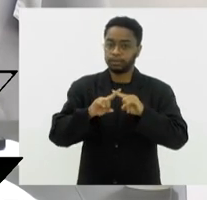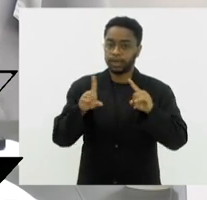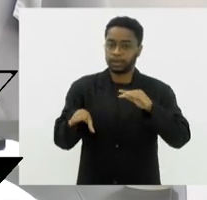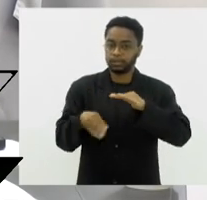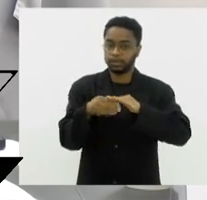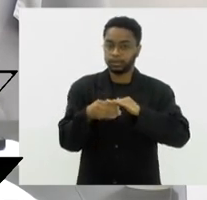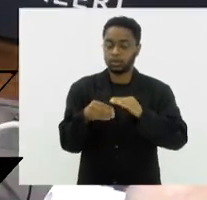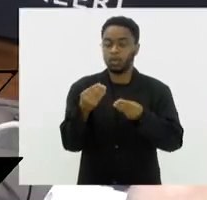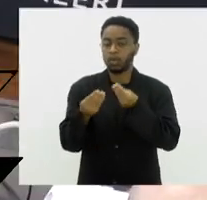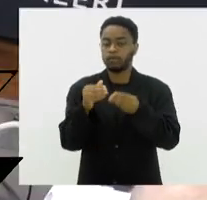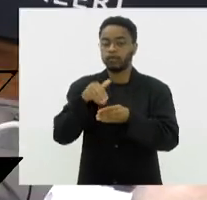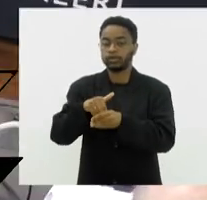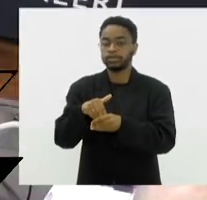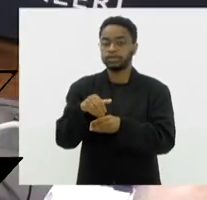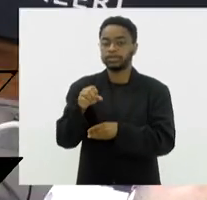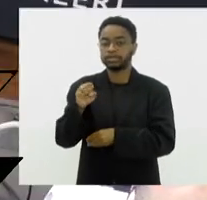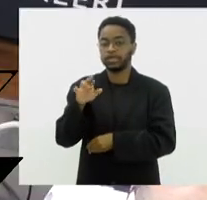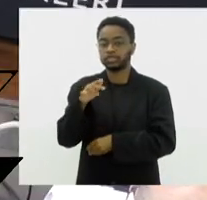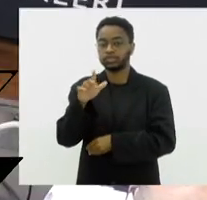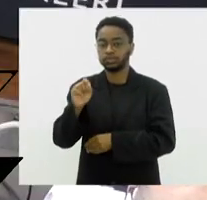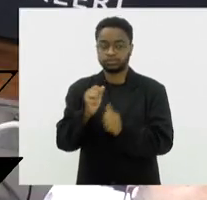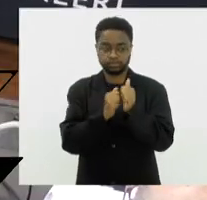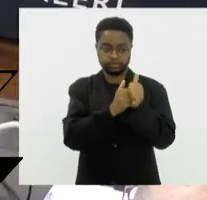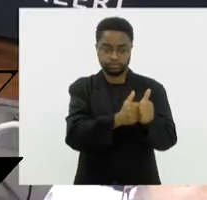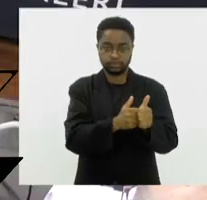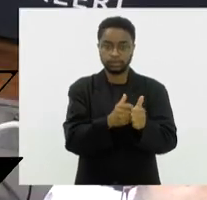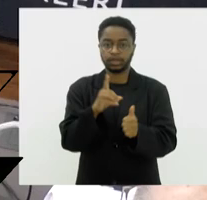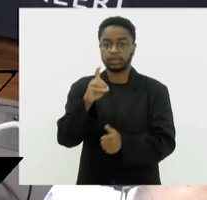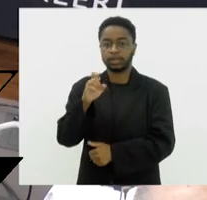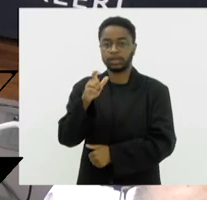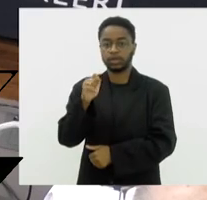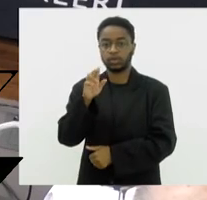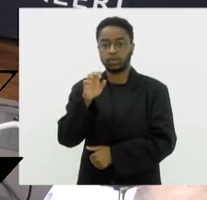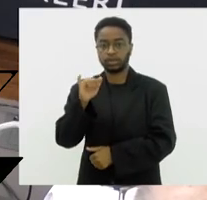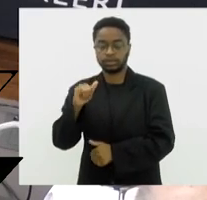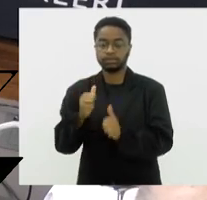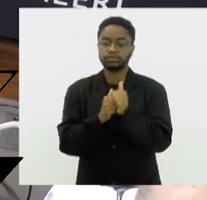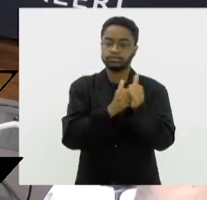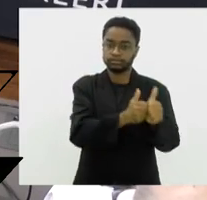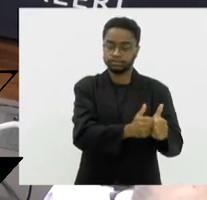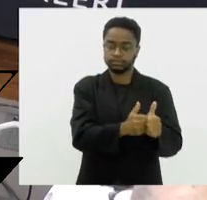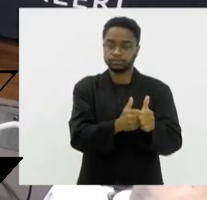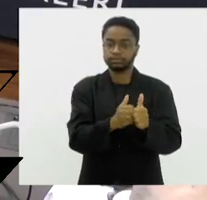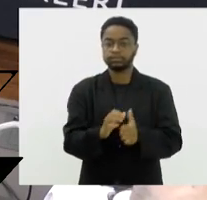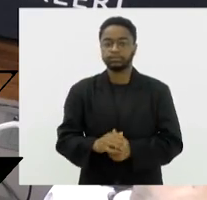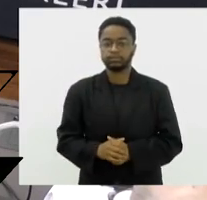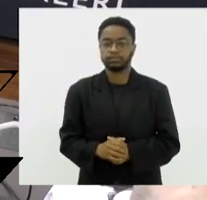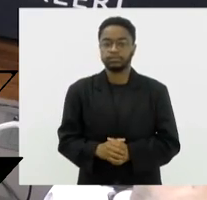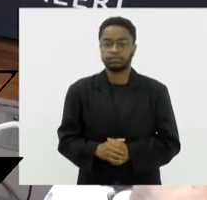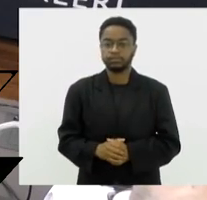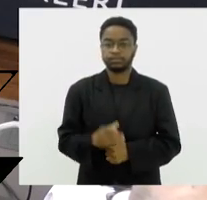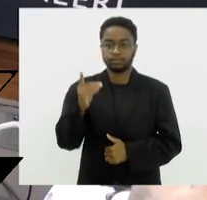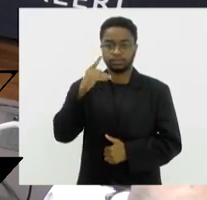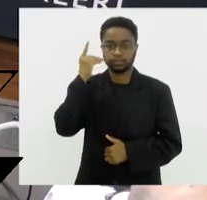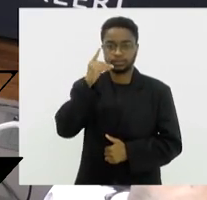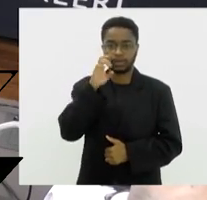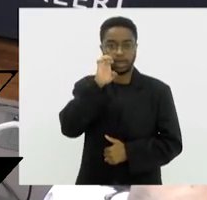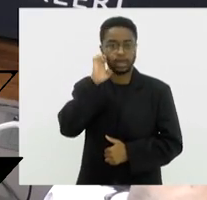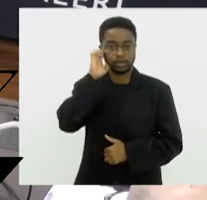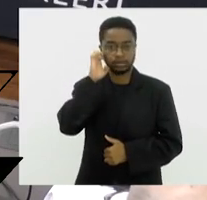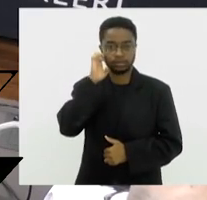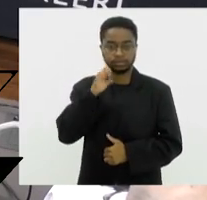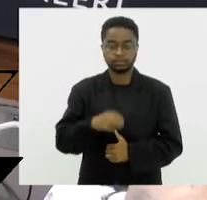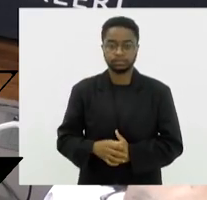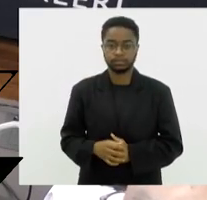Serginho? Com relator. Como vota o deputado Guilherme Delaroli? Com relator. Como vota a deputada Élica